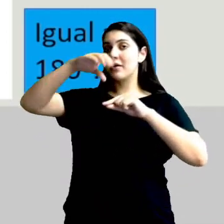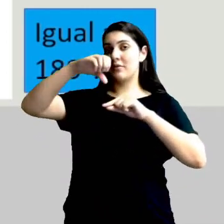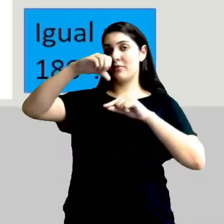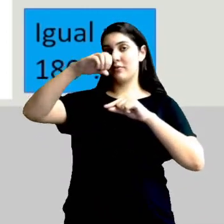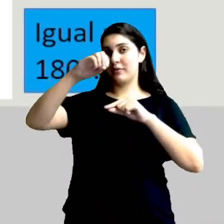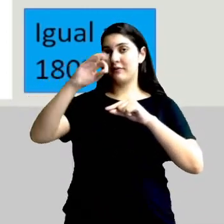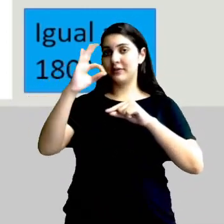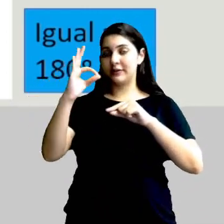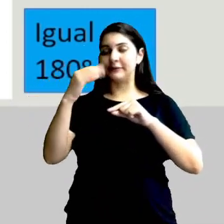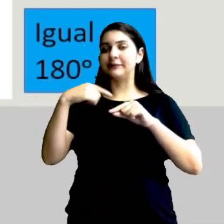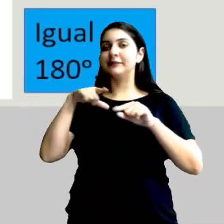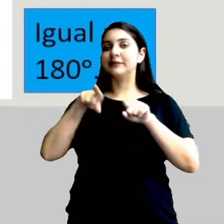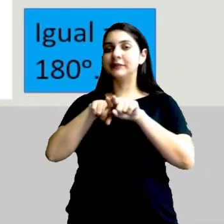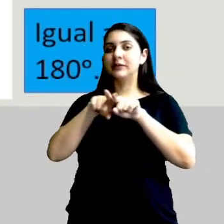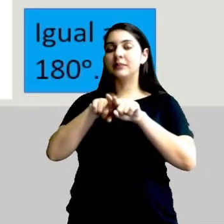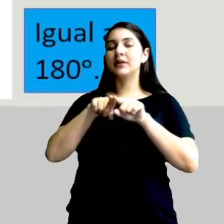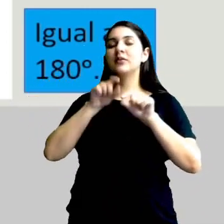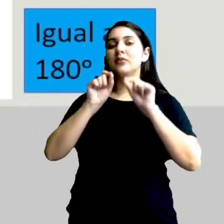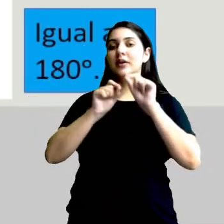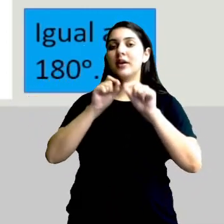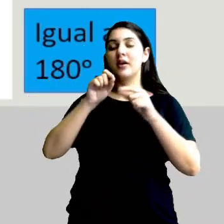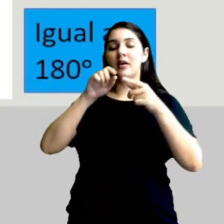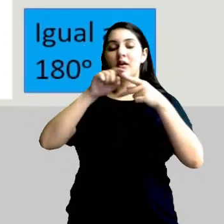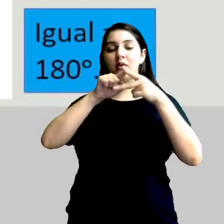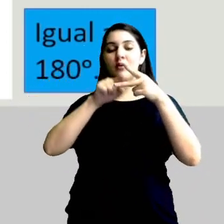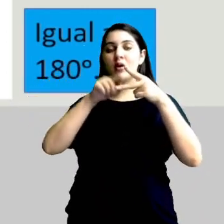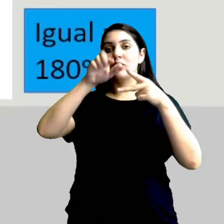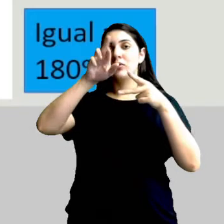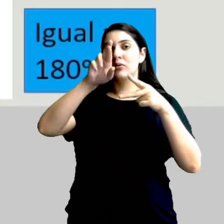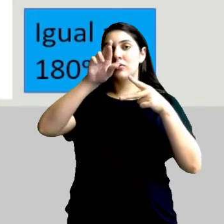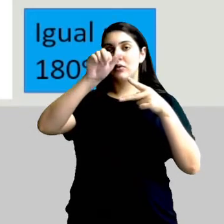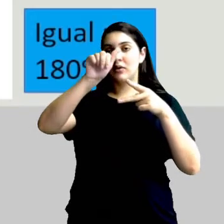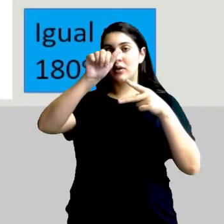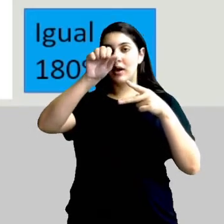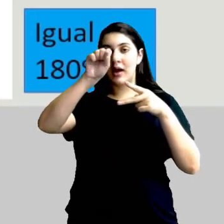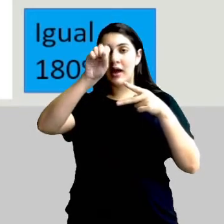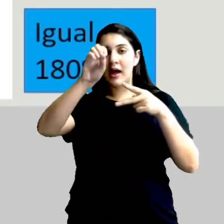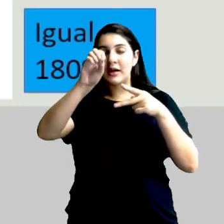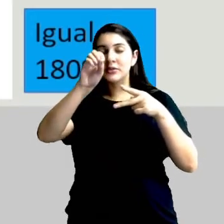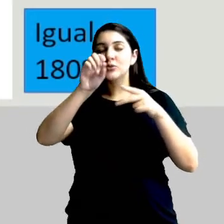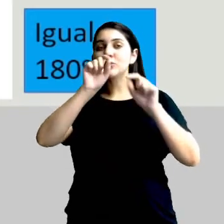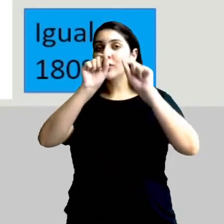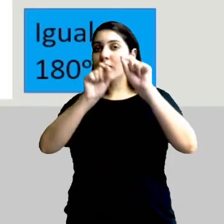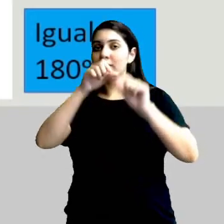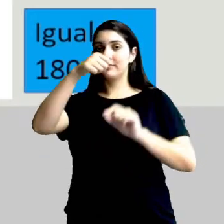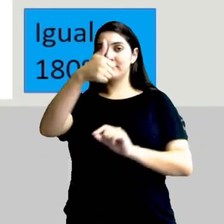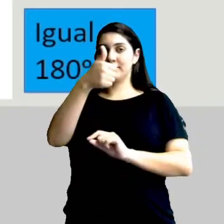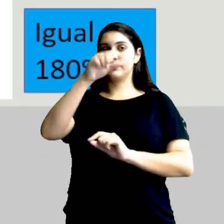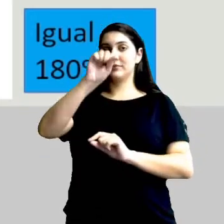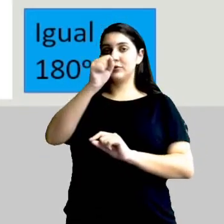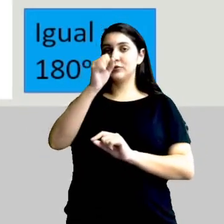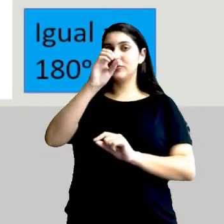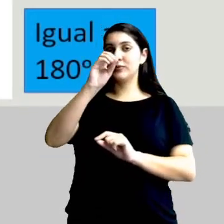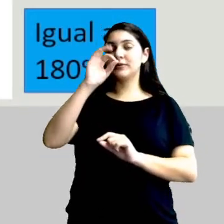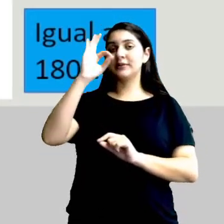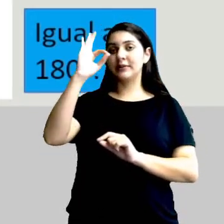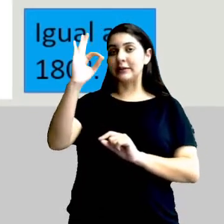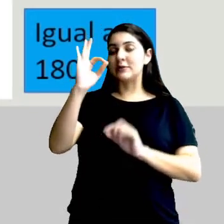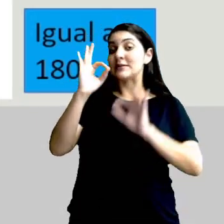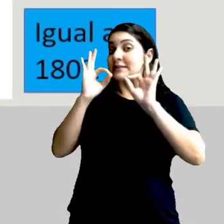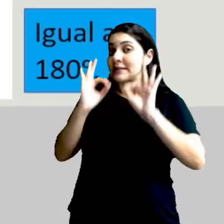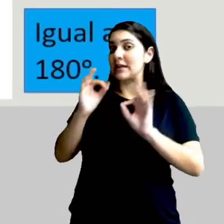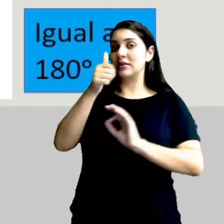graus. E nós temos também o ângulo raso, que é um ângulo que dá 180 graus,